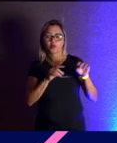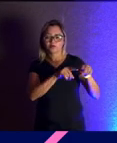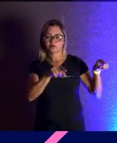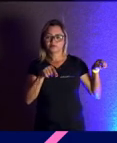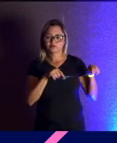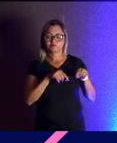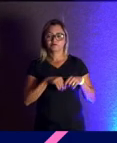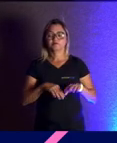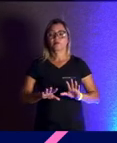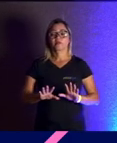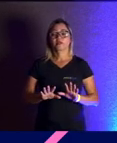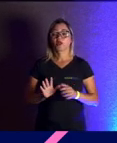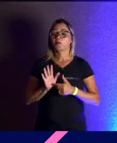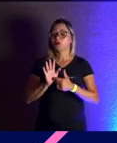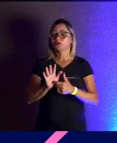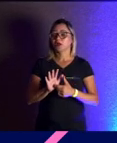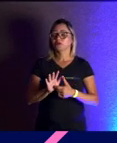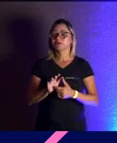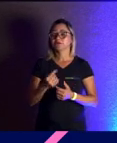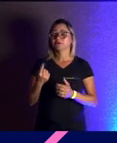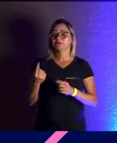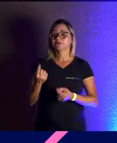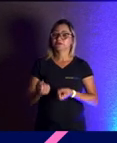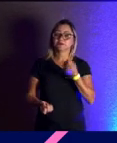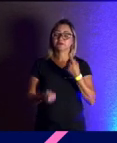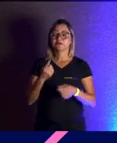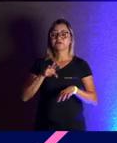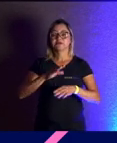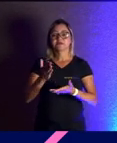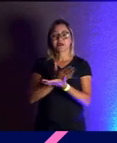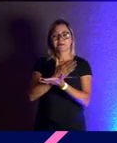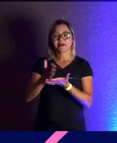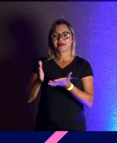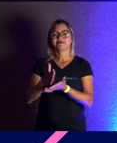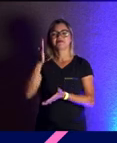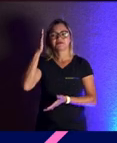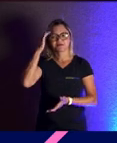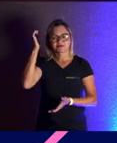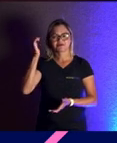casos foram apresentados de forma isolada. E a gente sabe, inclusive,